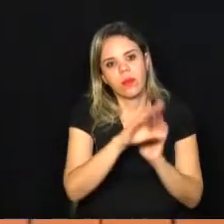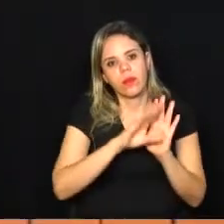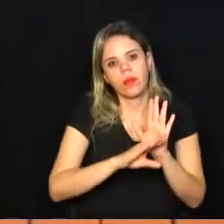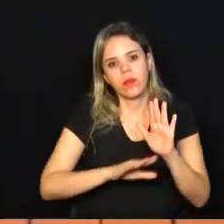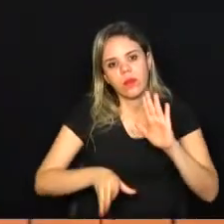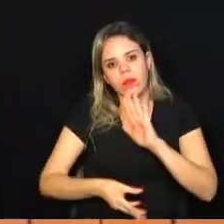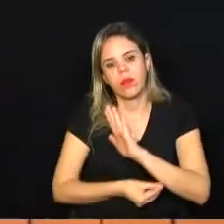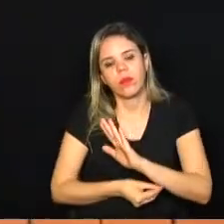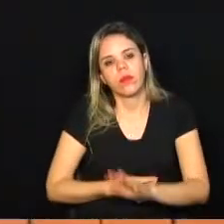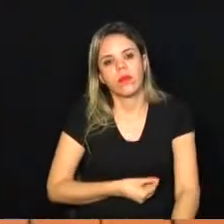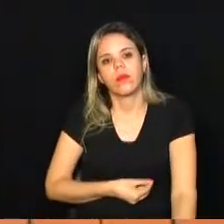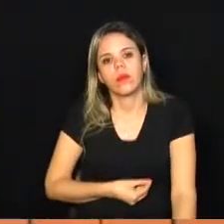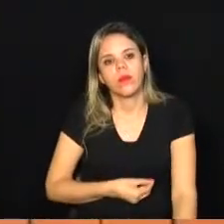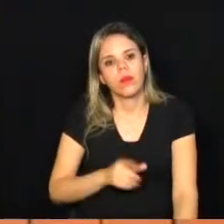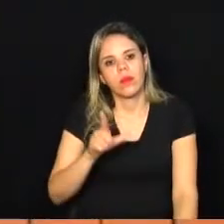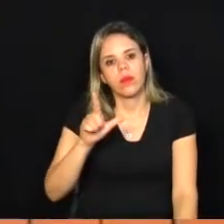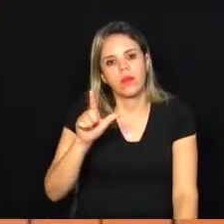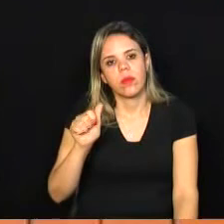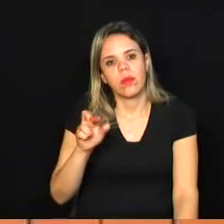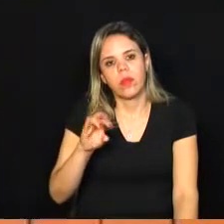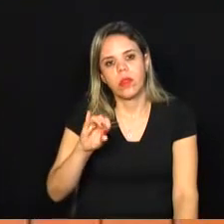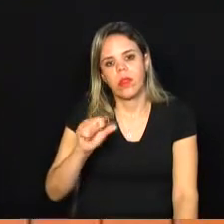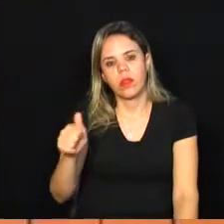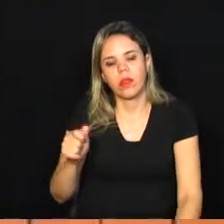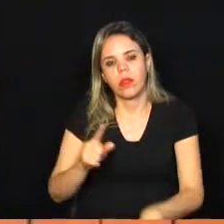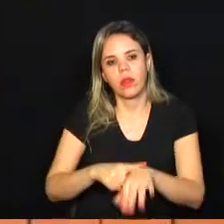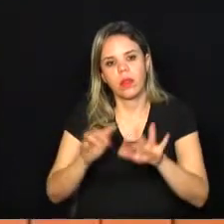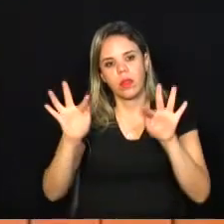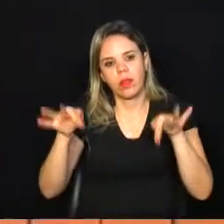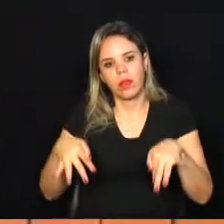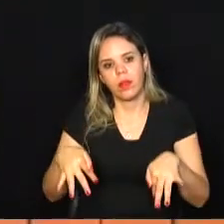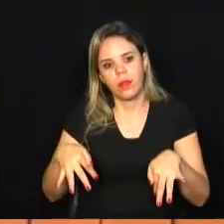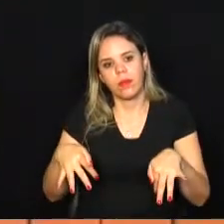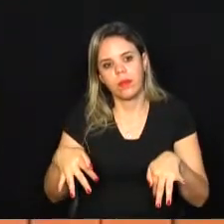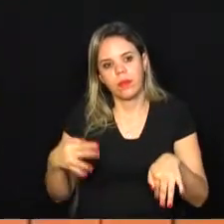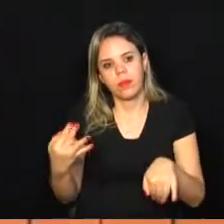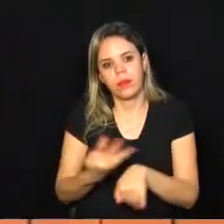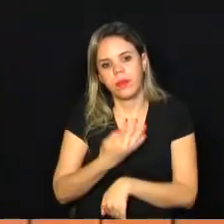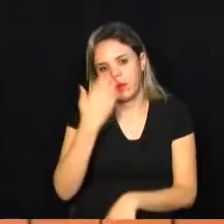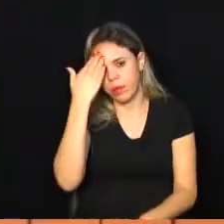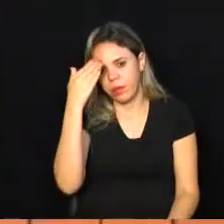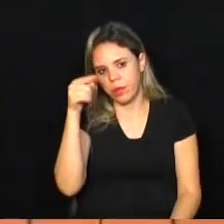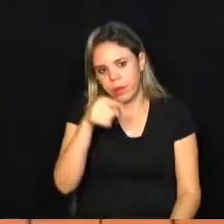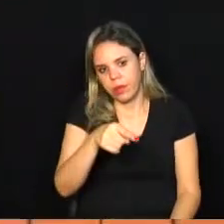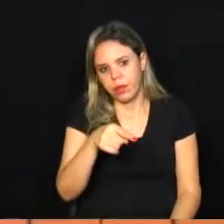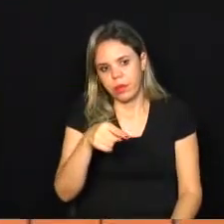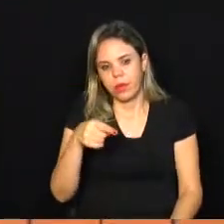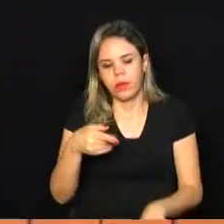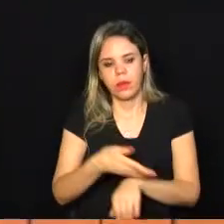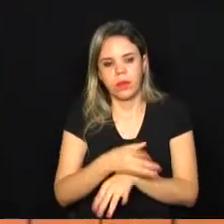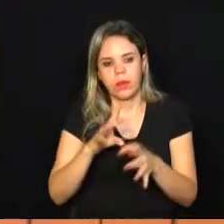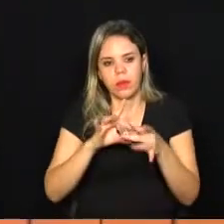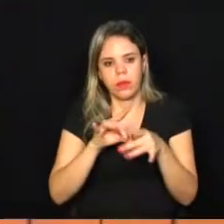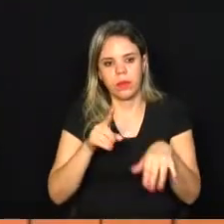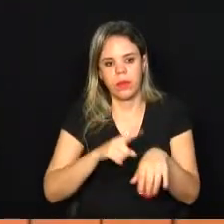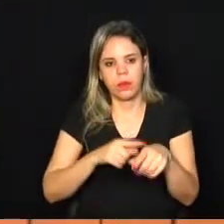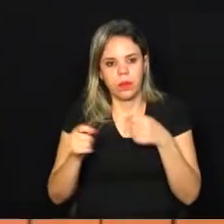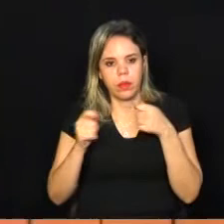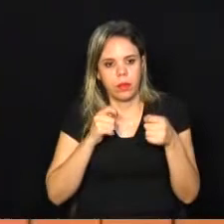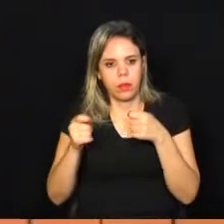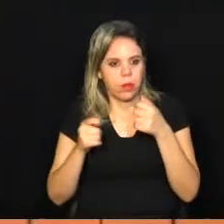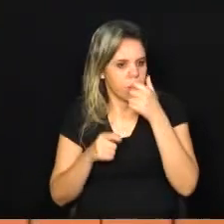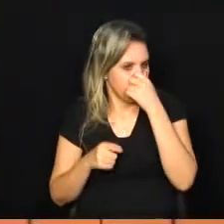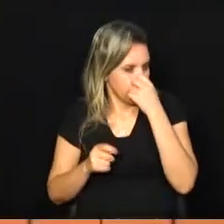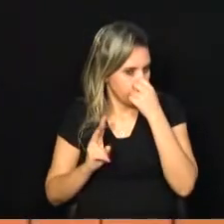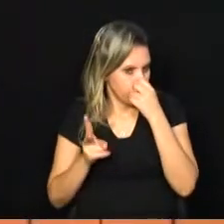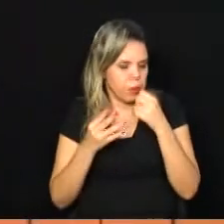Câmara Total. Larissa Zink, infelizmente o nosso tempo se esgotou. Agradeço muito a disponibilidade do seu tempo, todo